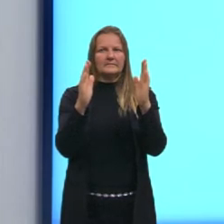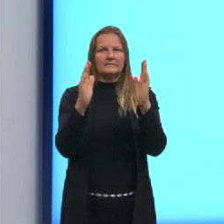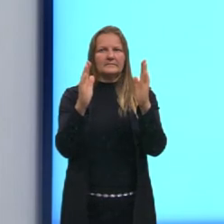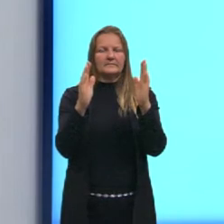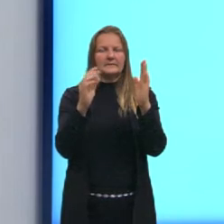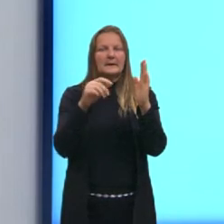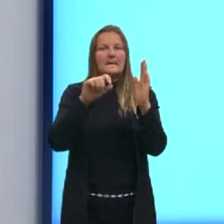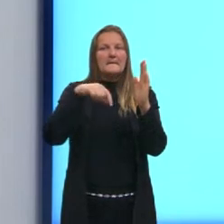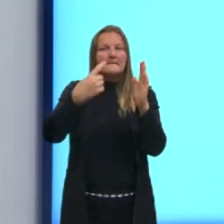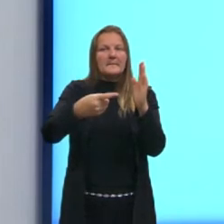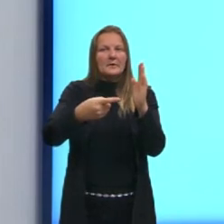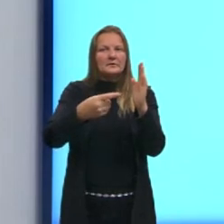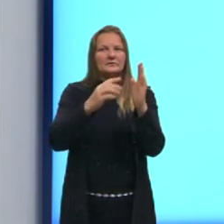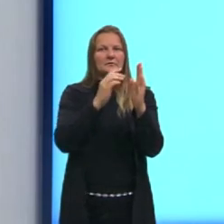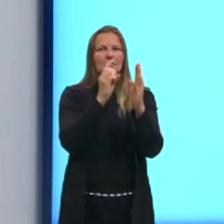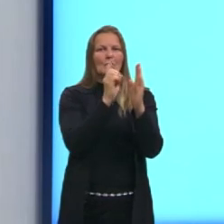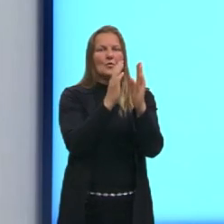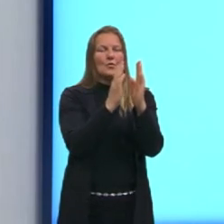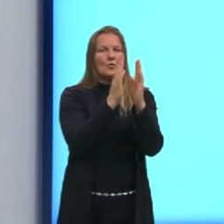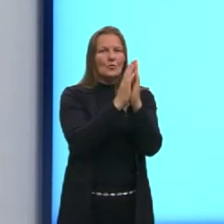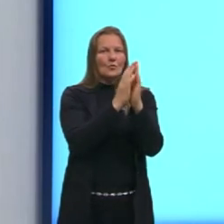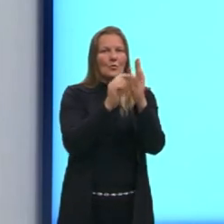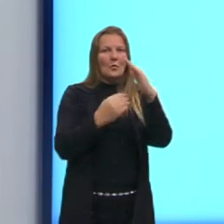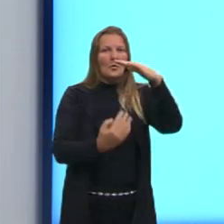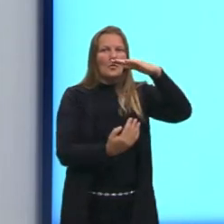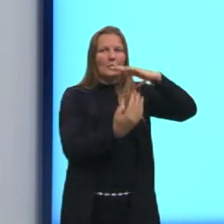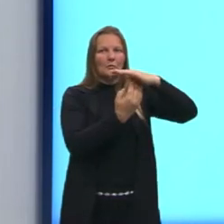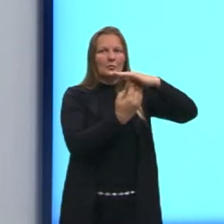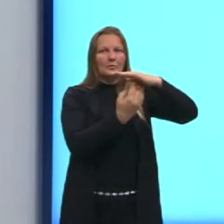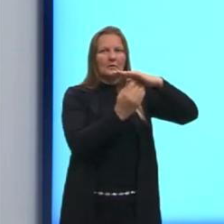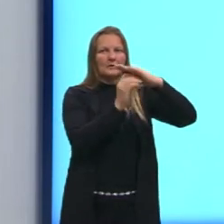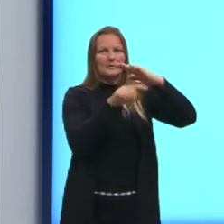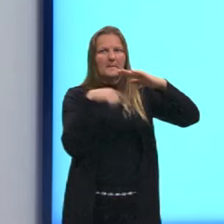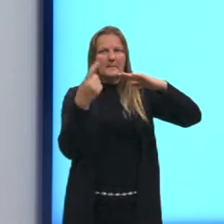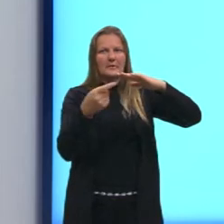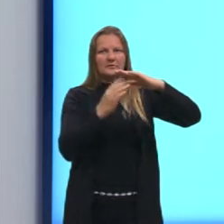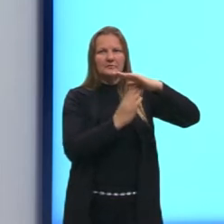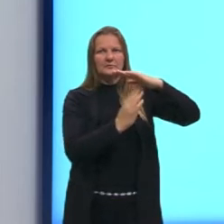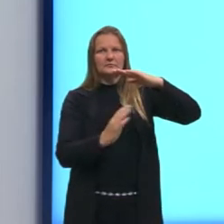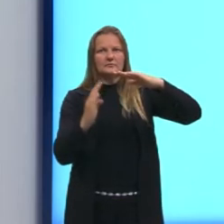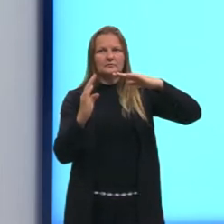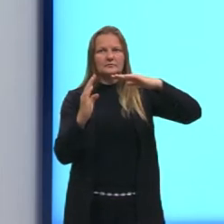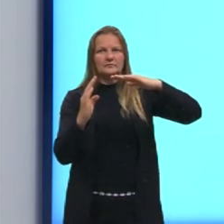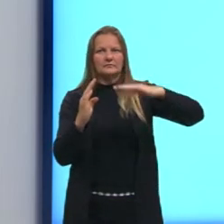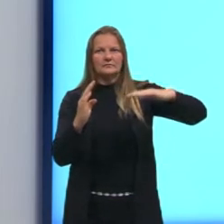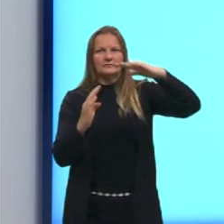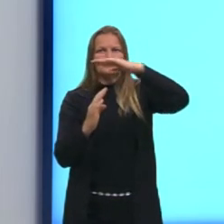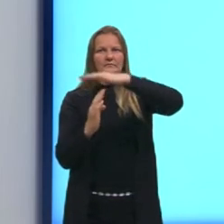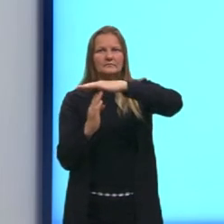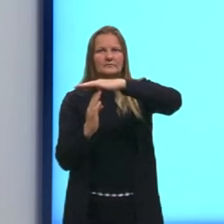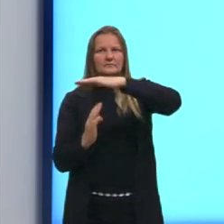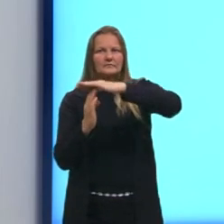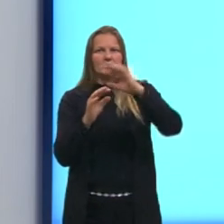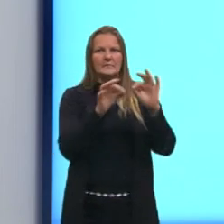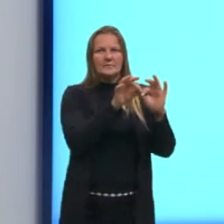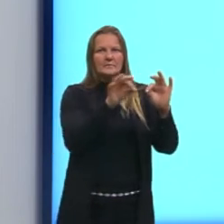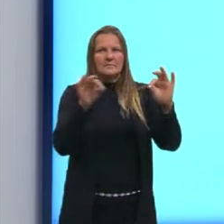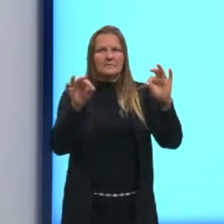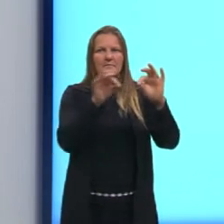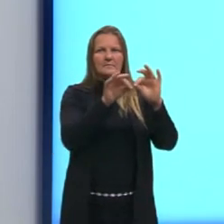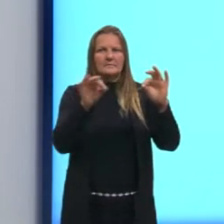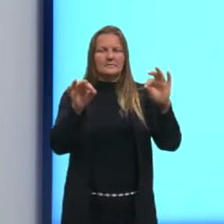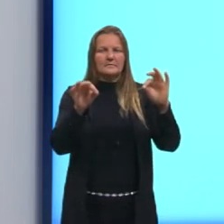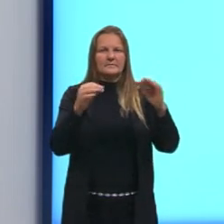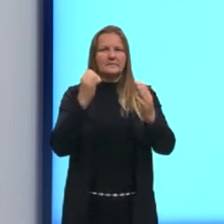duas, três, tá? É a próxima crista que eu tenho que marcar. É sempre essa, eu tenho que considerar o comprimento de onda para fazer